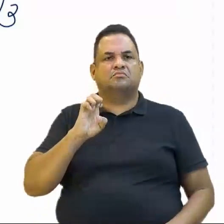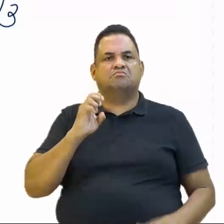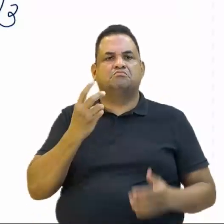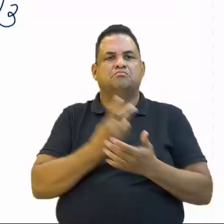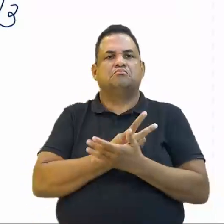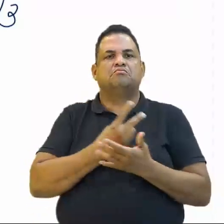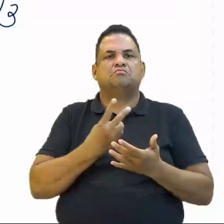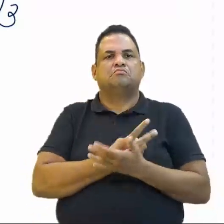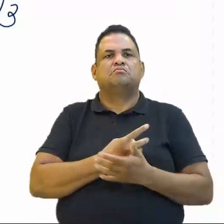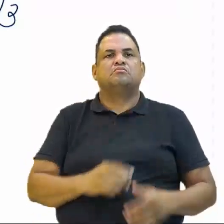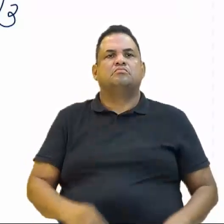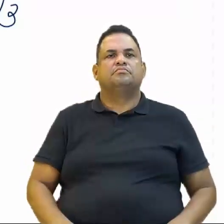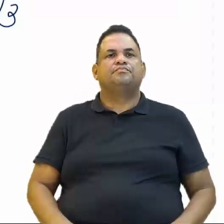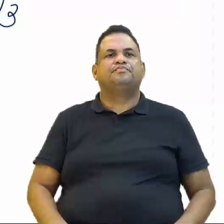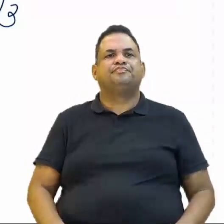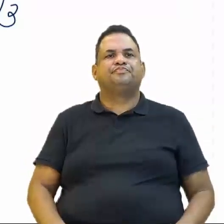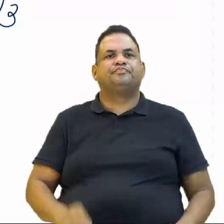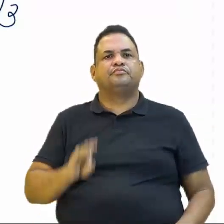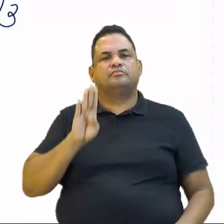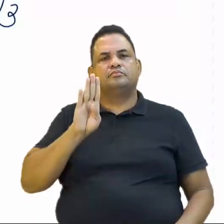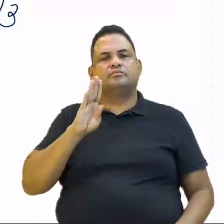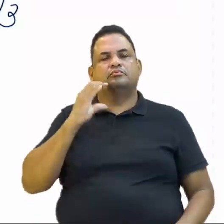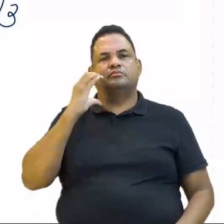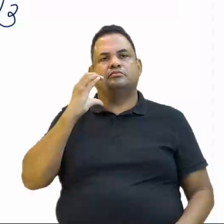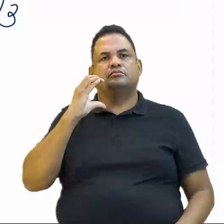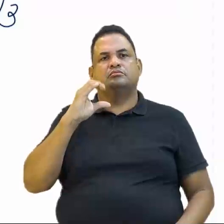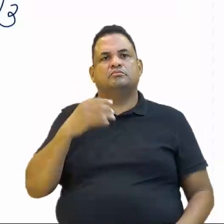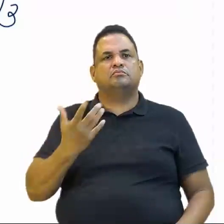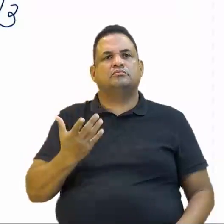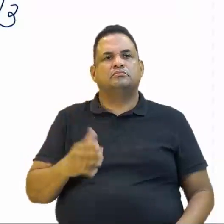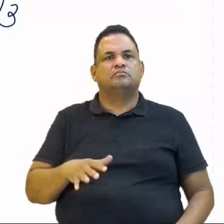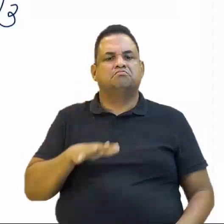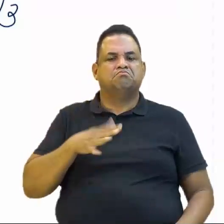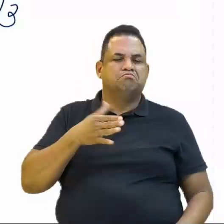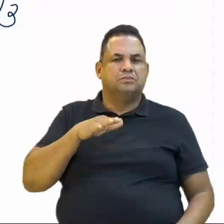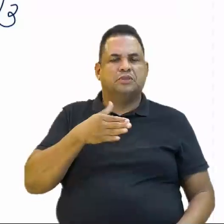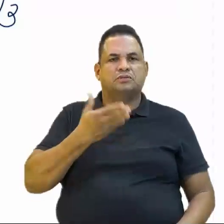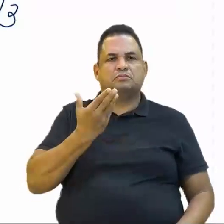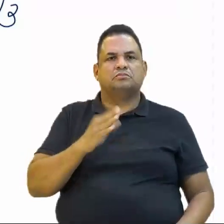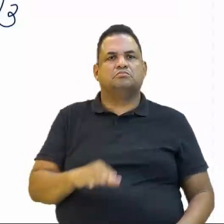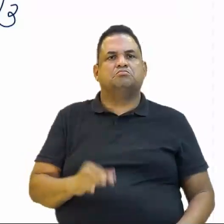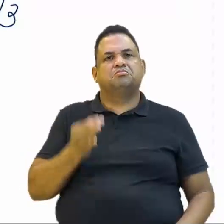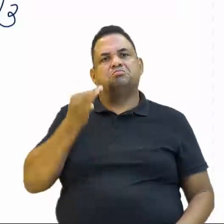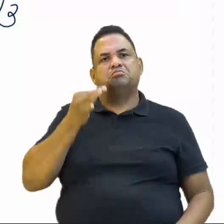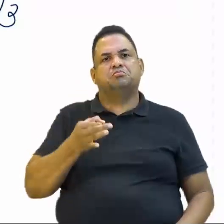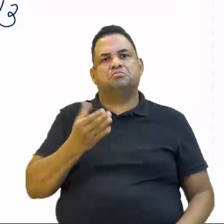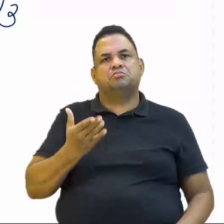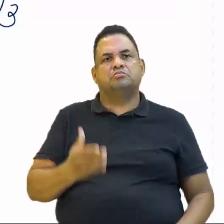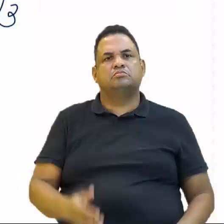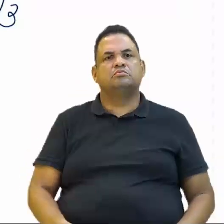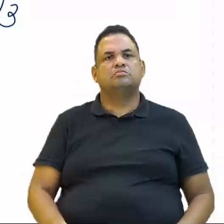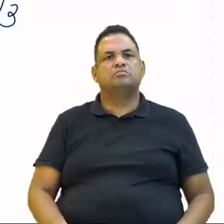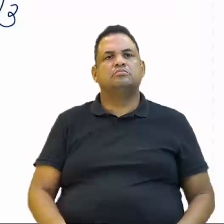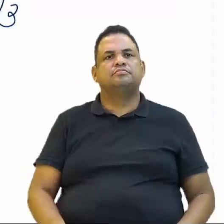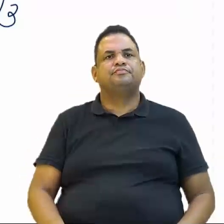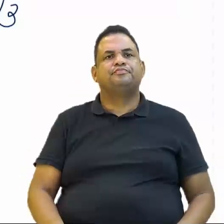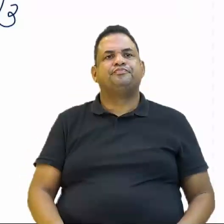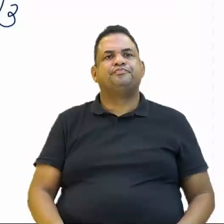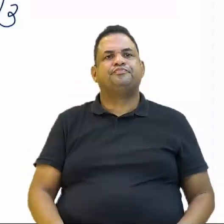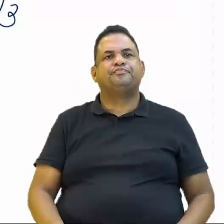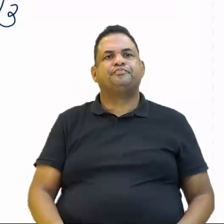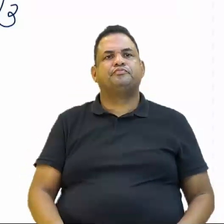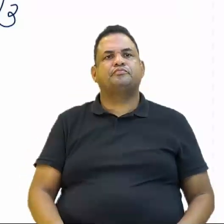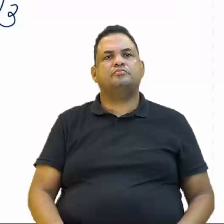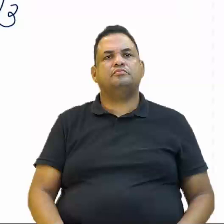A nossa letra B e a letra C até agora são as próximas de estarem certas. O que vai